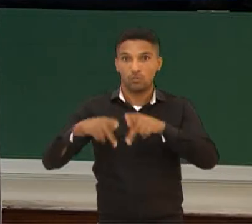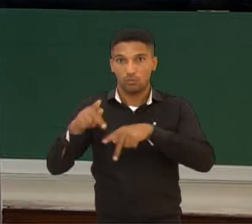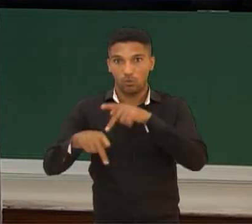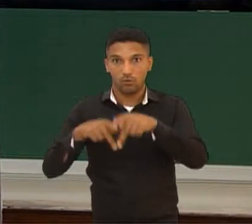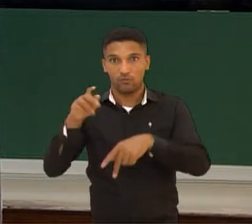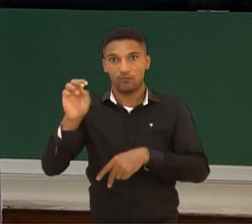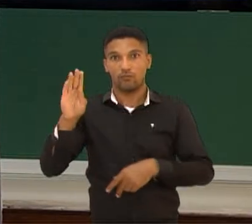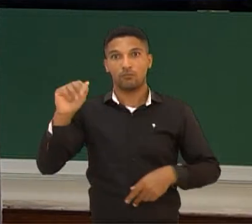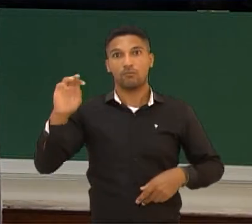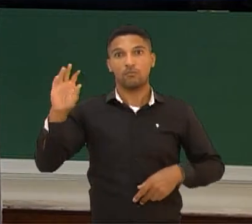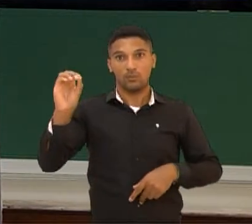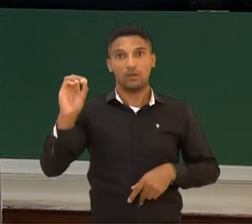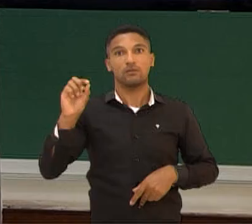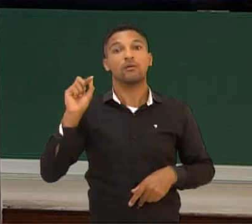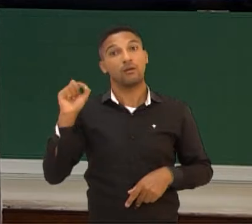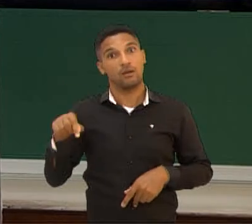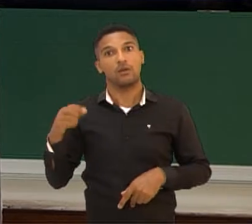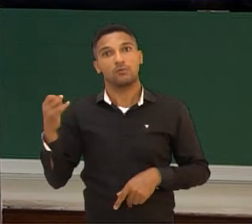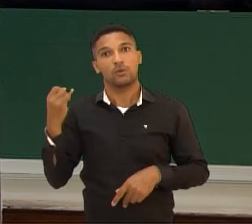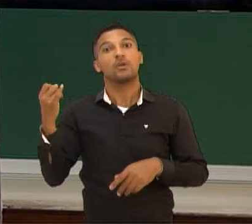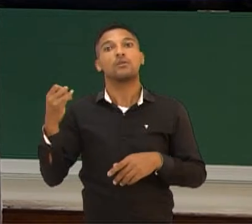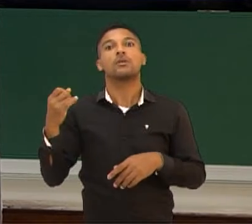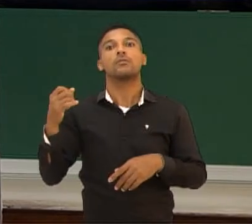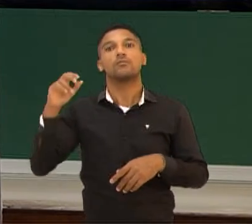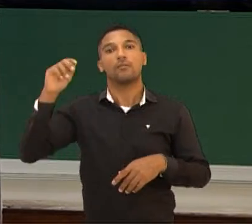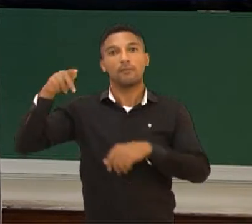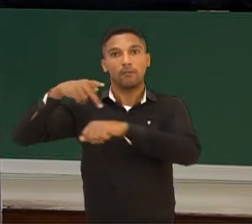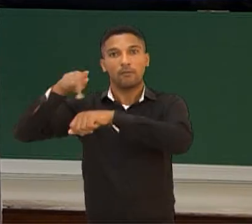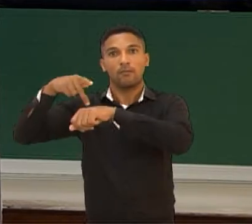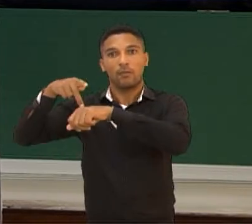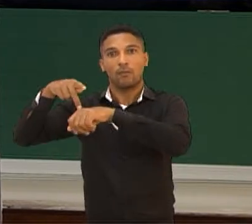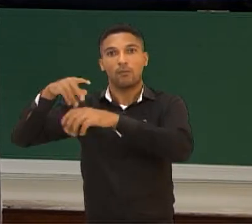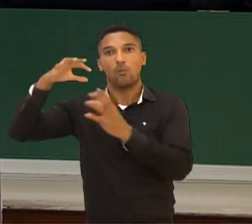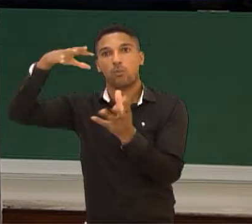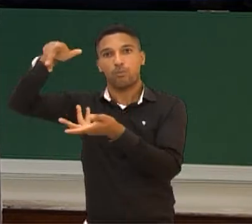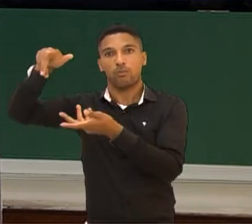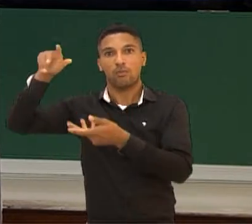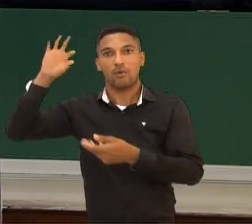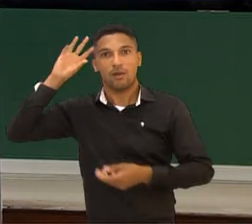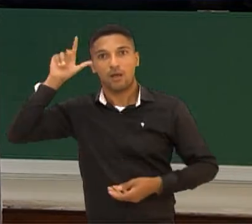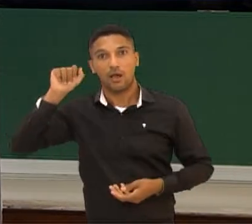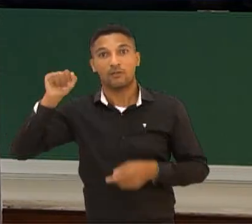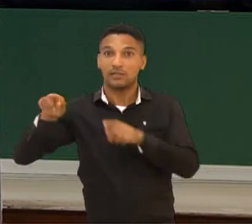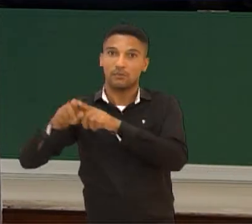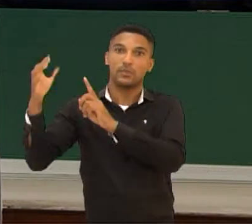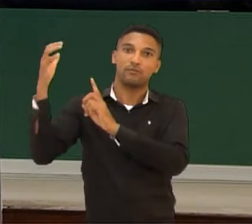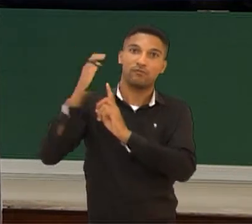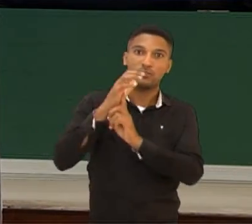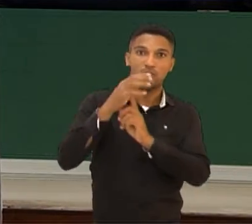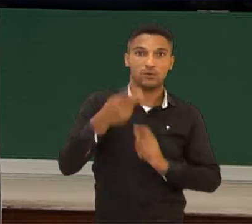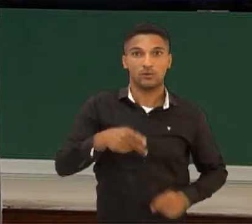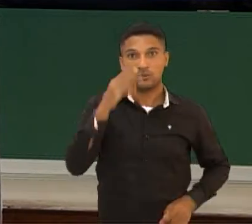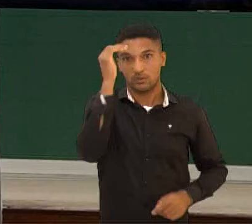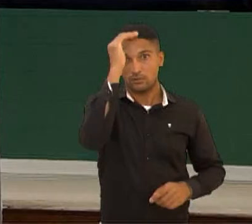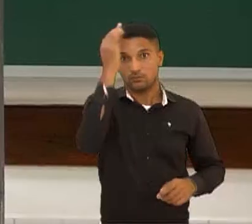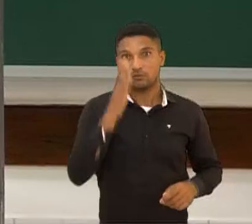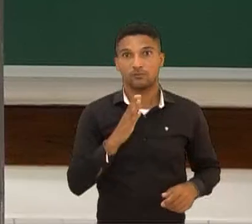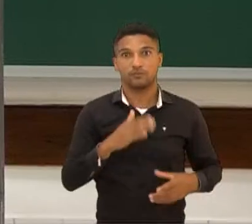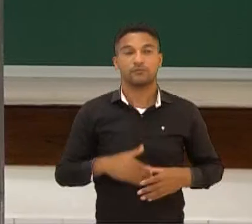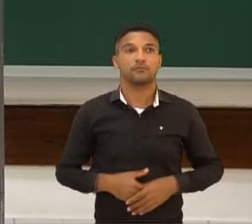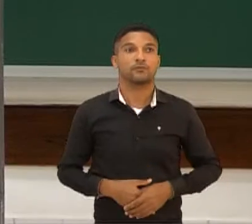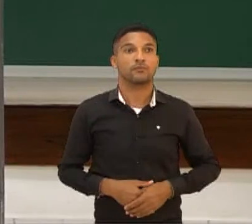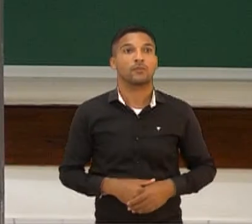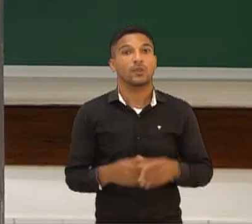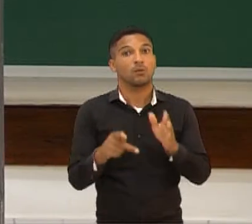não só para a África, mas também para a construção nossa, né, do nosso país. Então, os bantus eles eram grupos africanos de